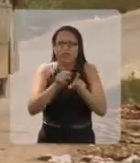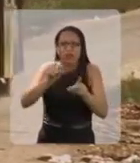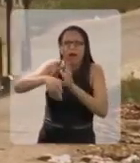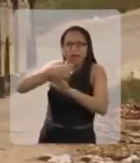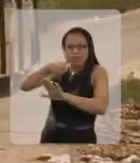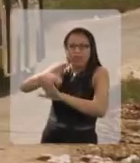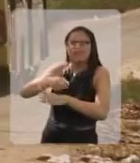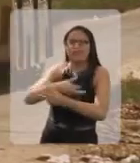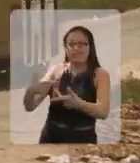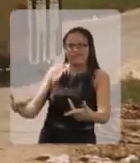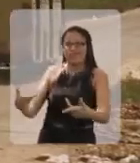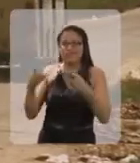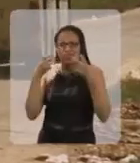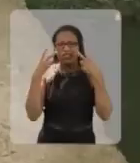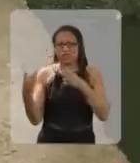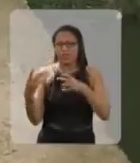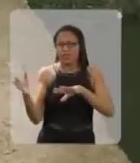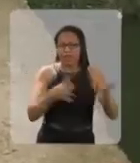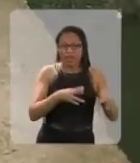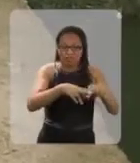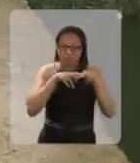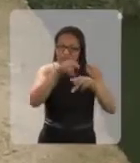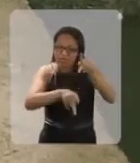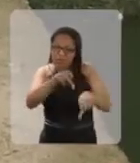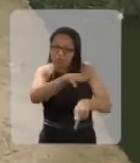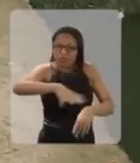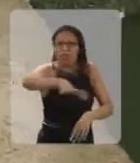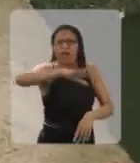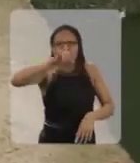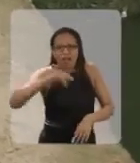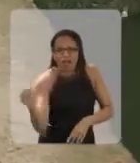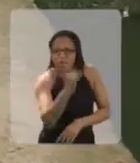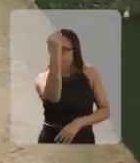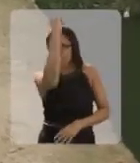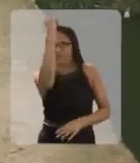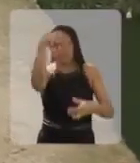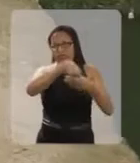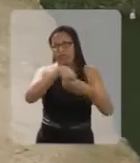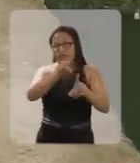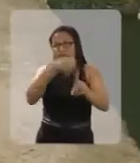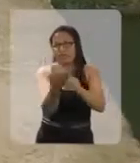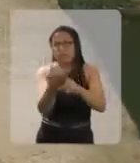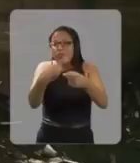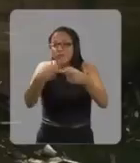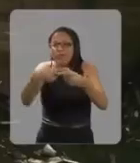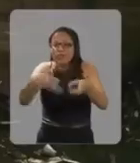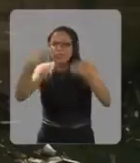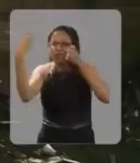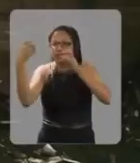é peça fundamental no combate à corrupção. Primeiro é o cidadão em que efetivamente